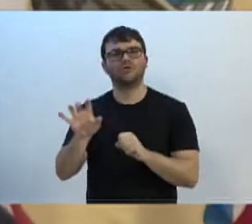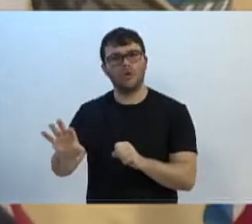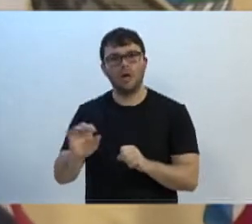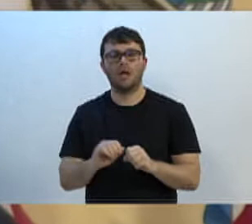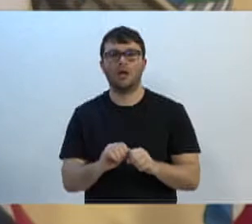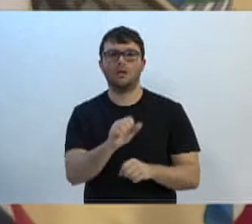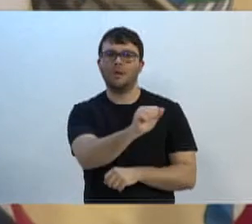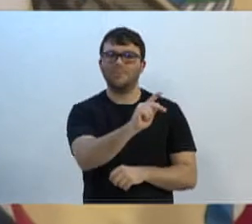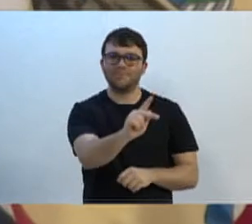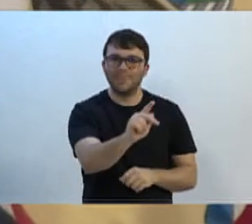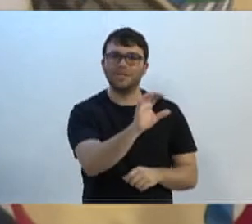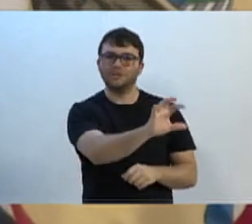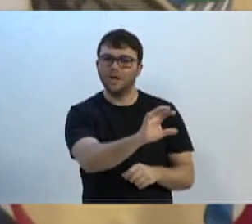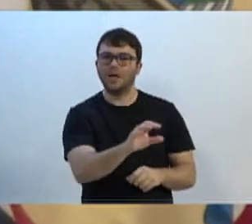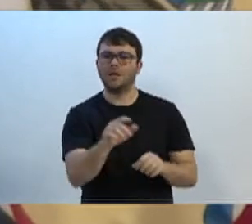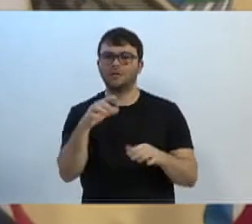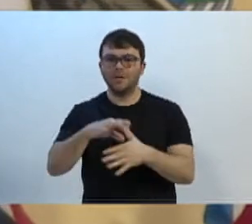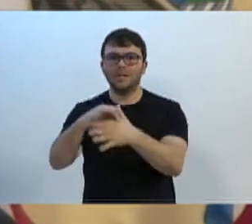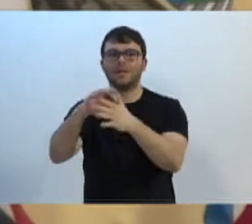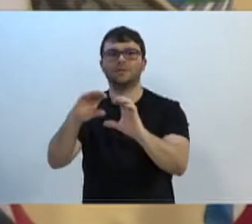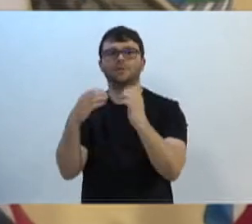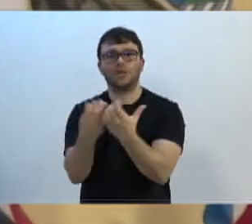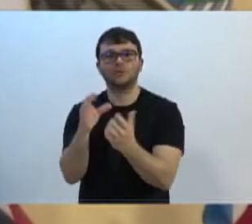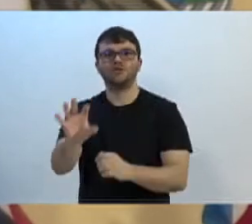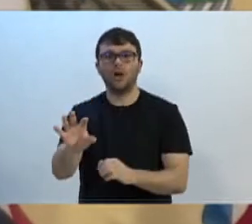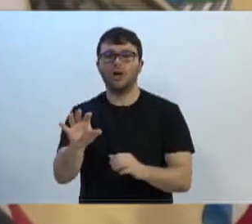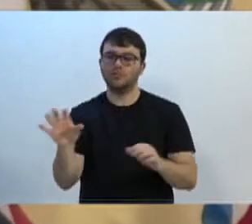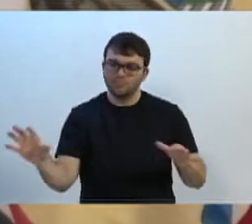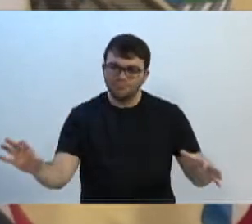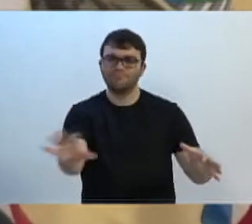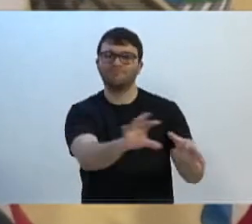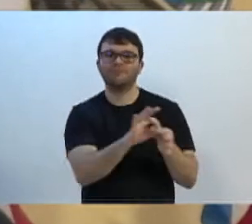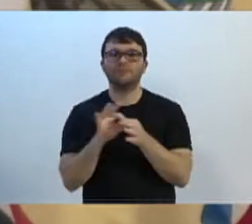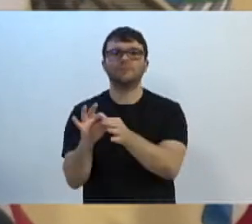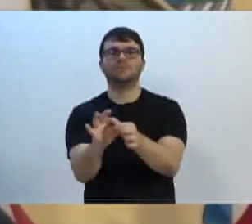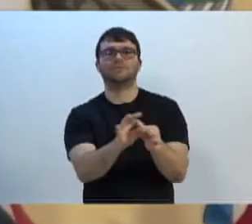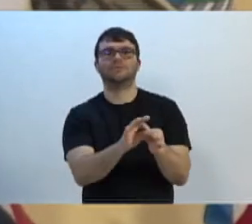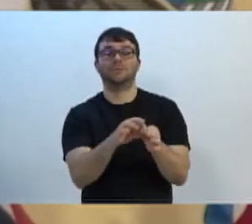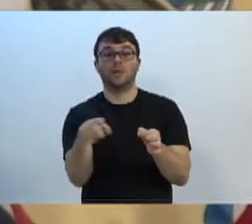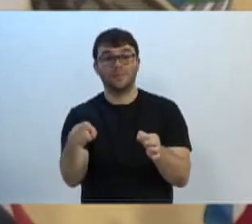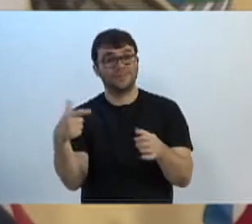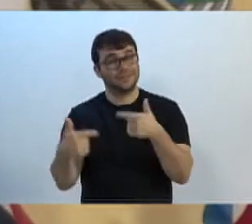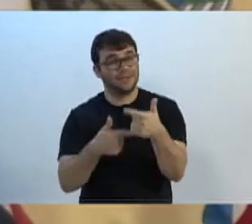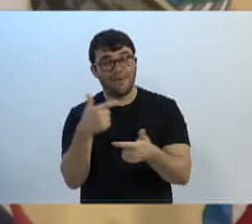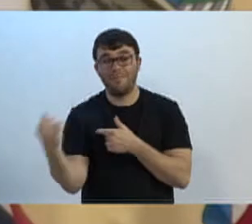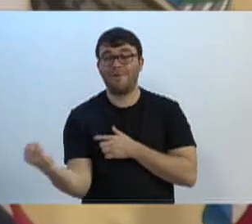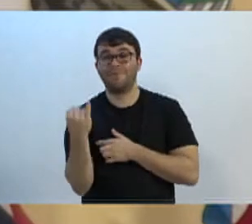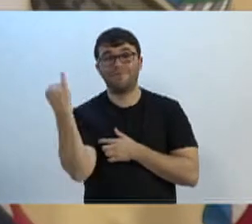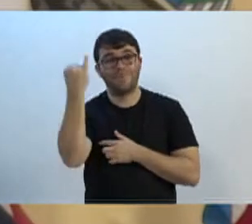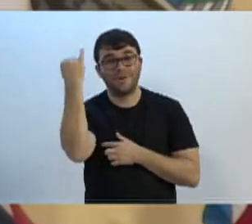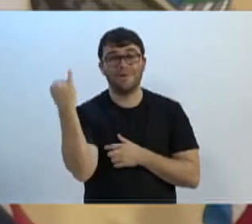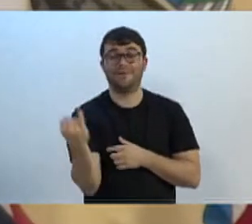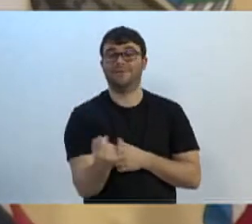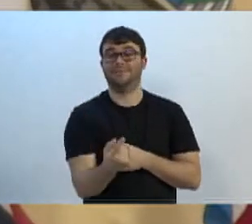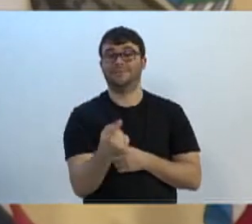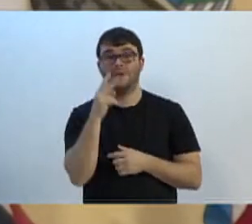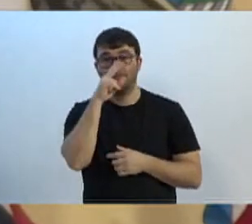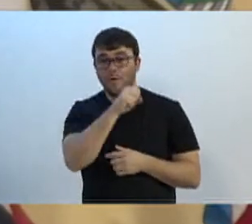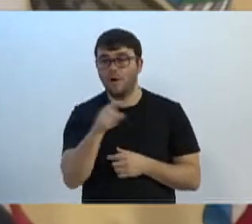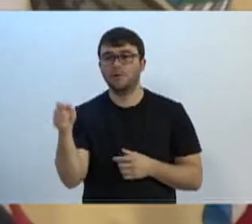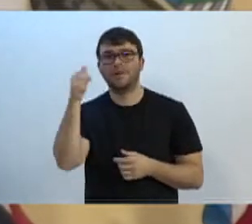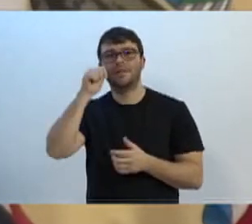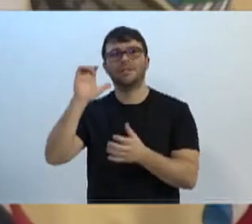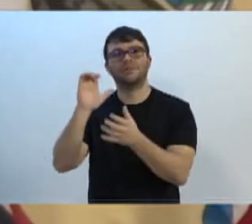apps as nossas lideranças comunitárias que fazem um trabalho excepcional fundamental importantíssimo falo isso minha esposa também